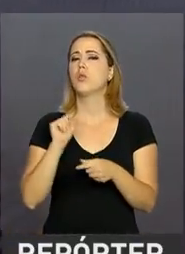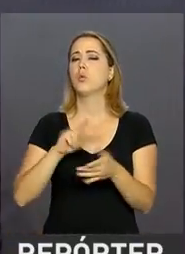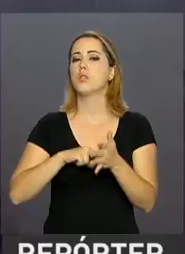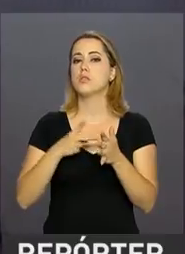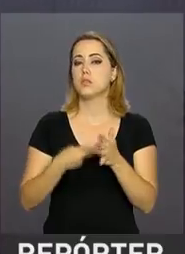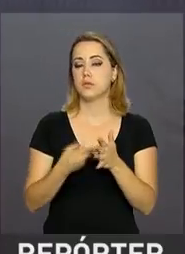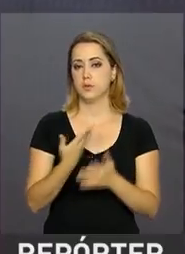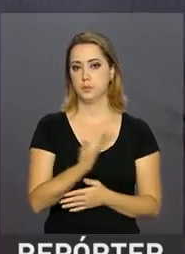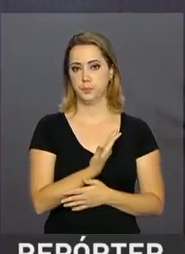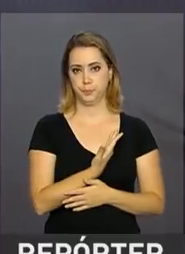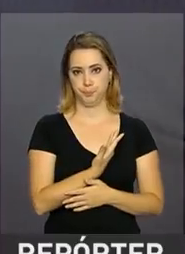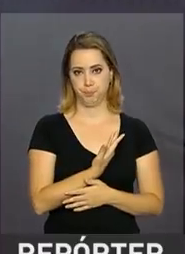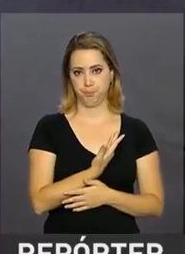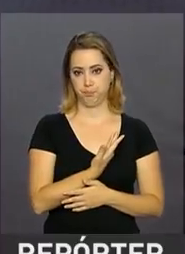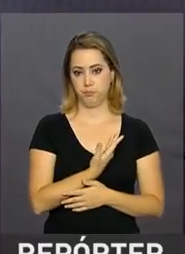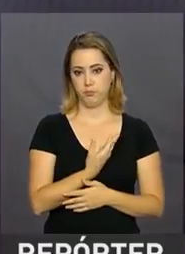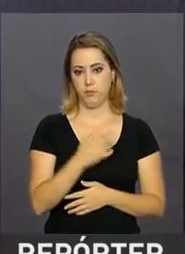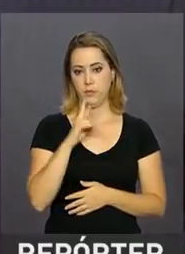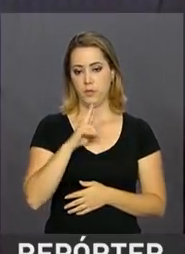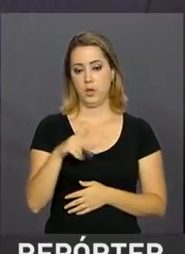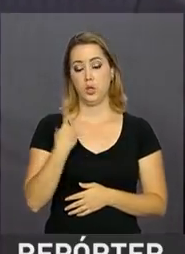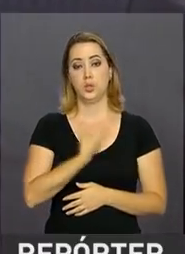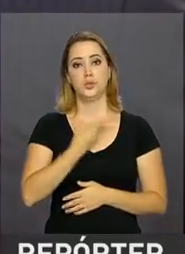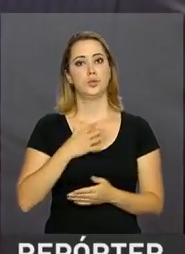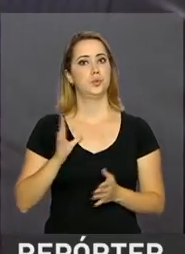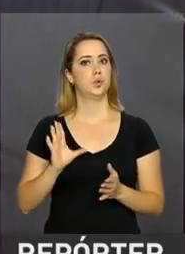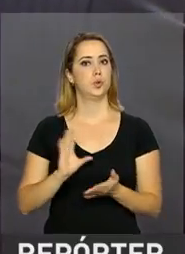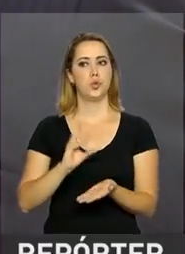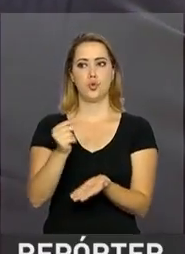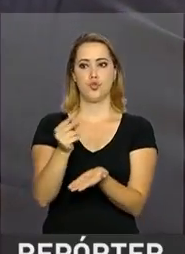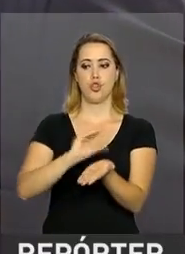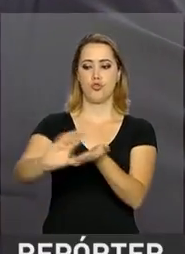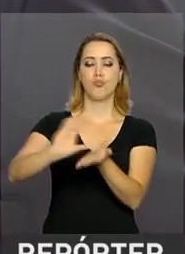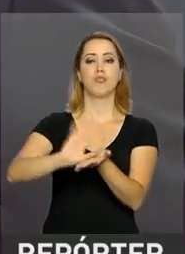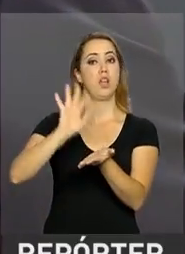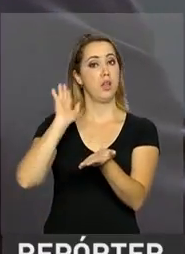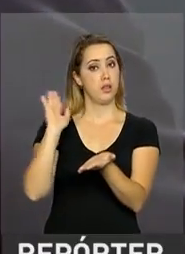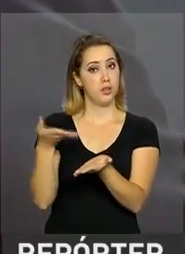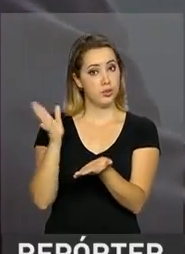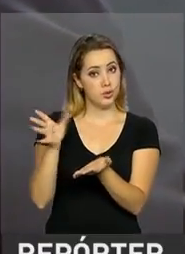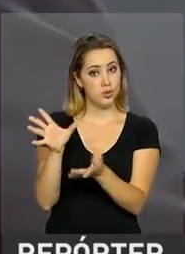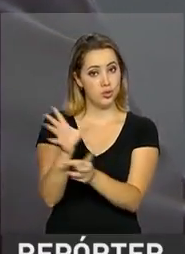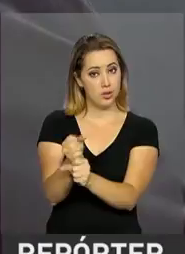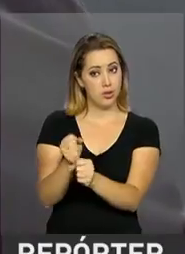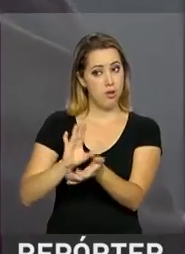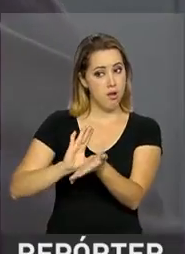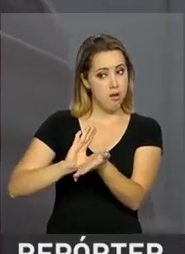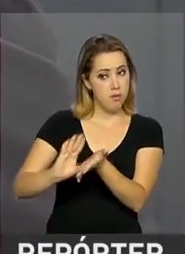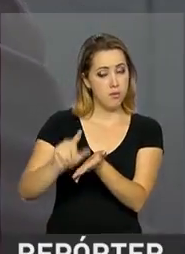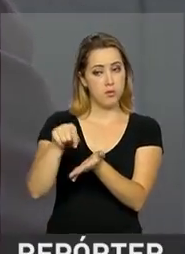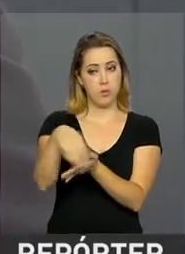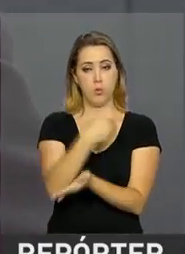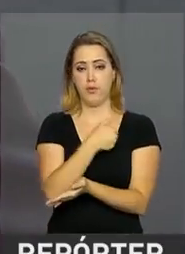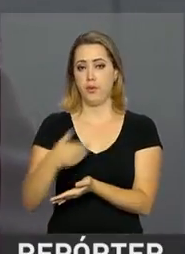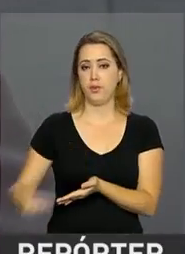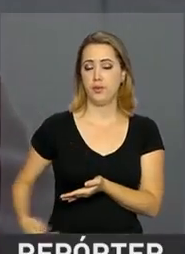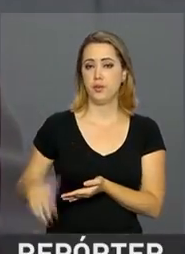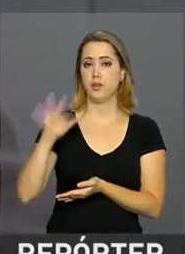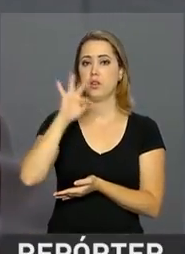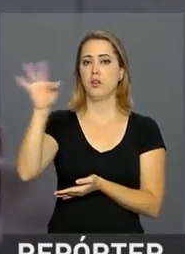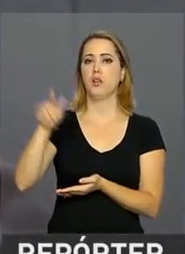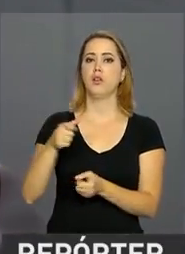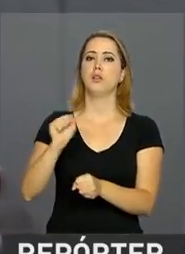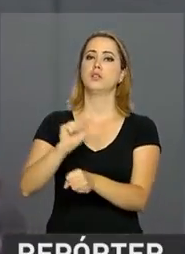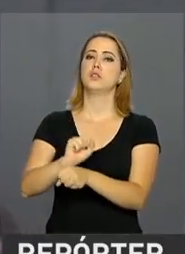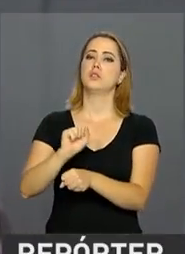nós temos um volume de recursos em obras paradas gerado principalmente por recursos que são transferidos pelo governo federal e ficam